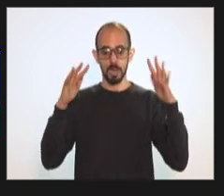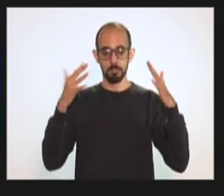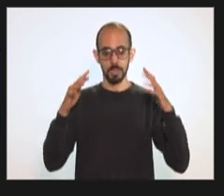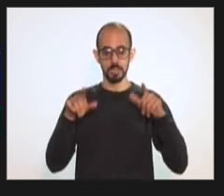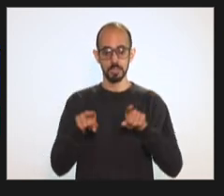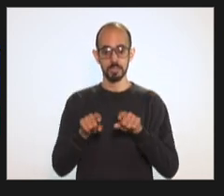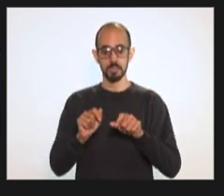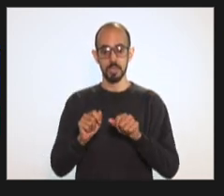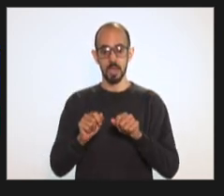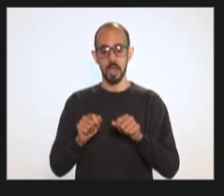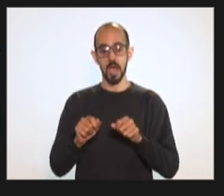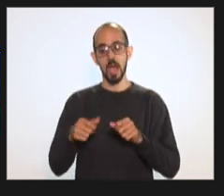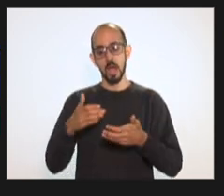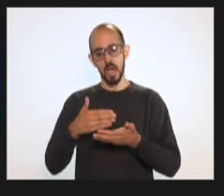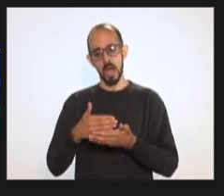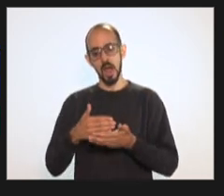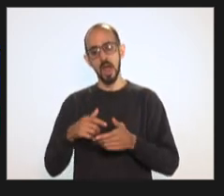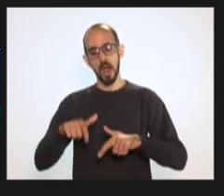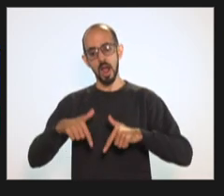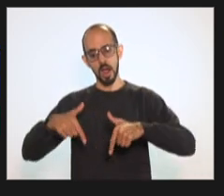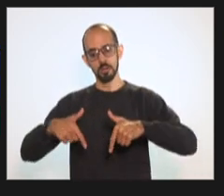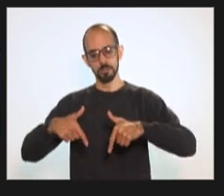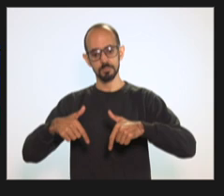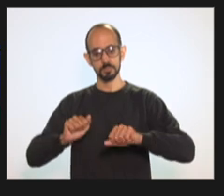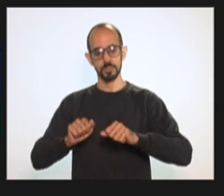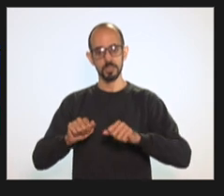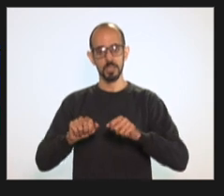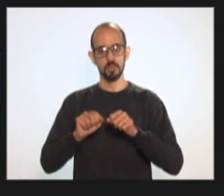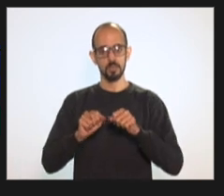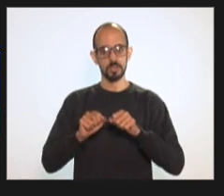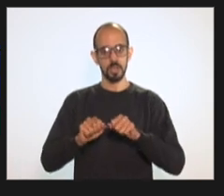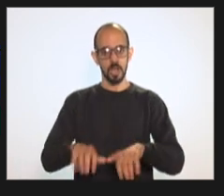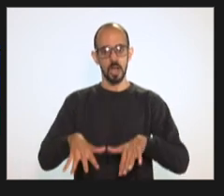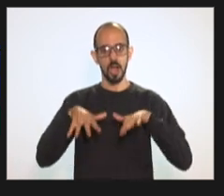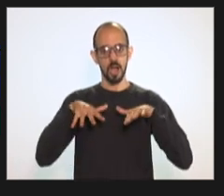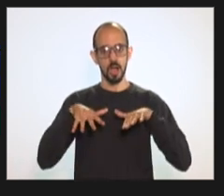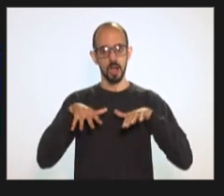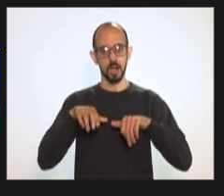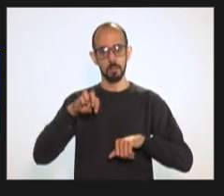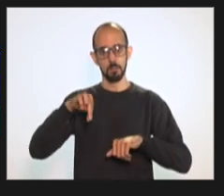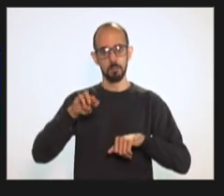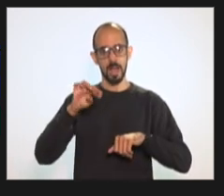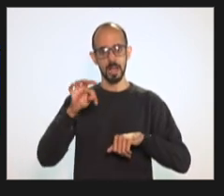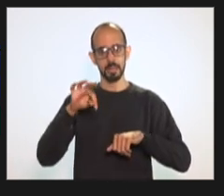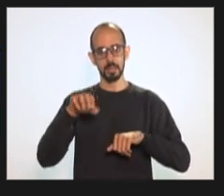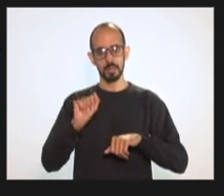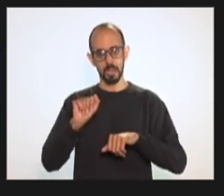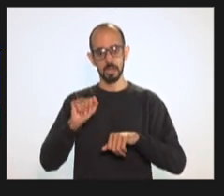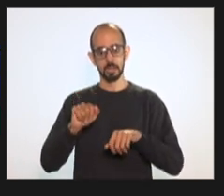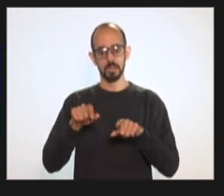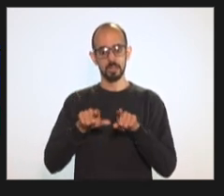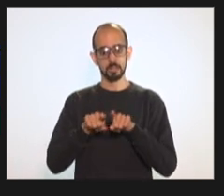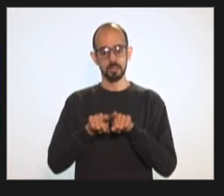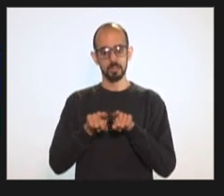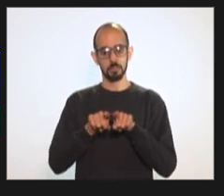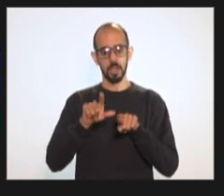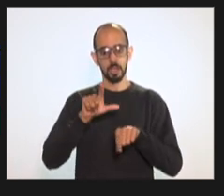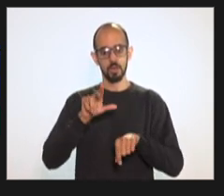iniciativa de vossa excelência e realização da audiência com os deputados Marta Rocha e Luísa Luiz